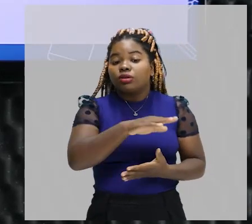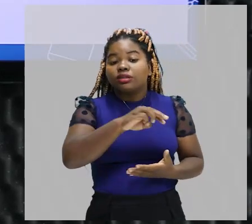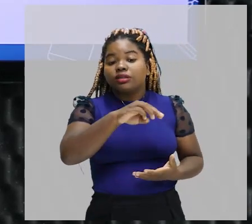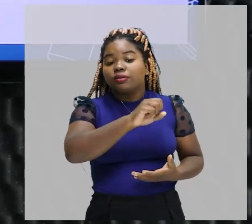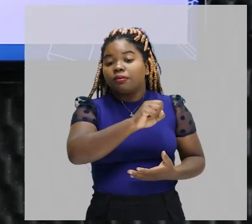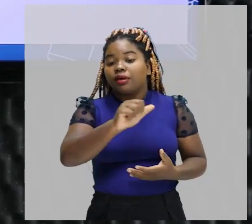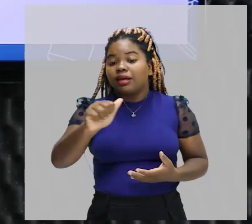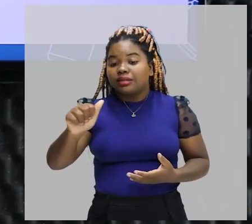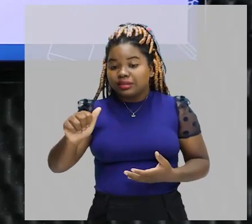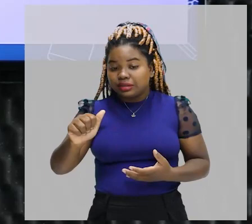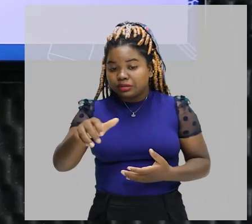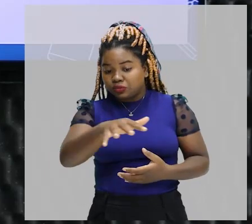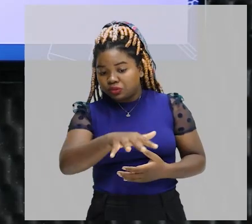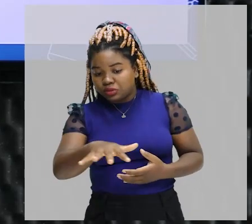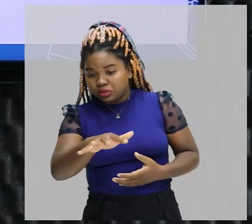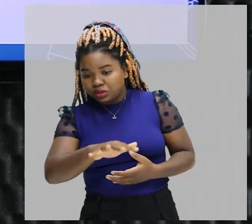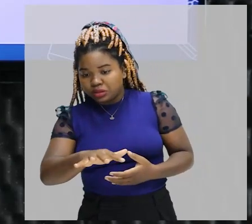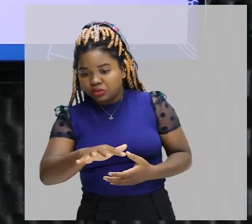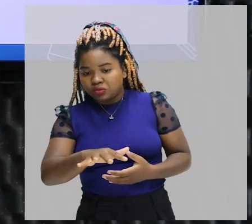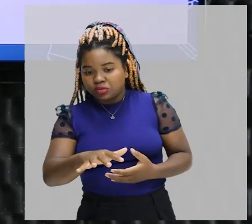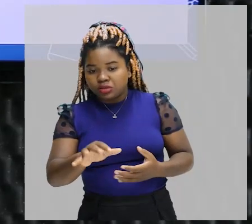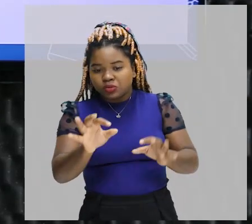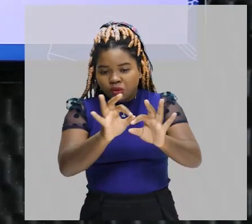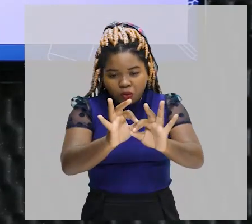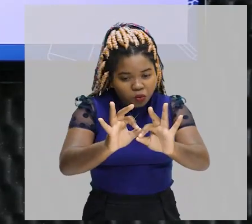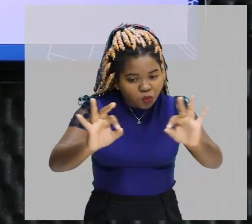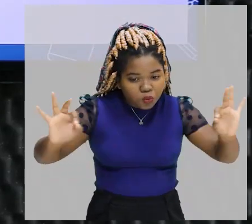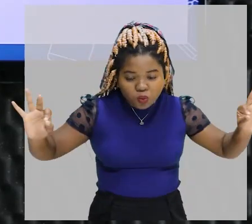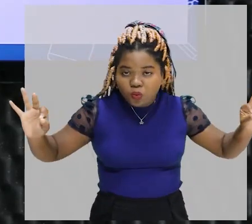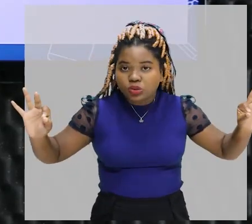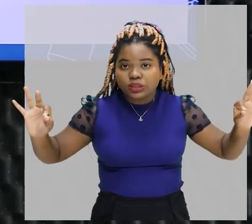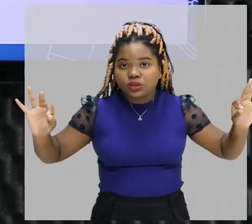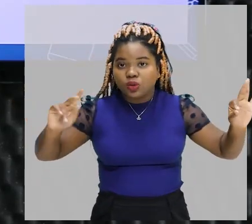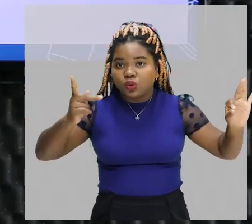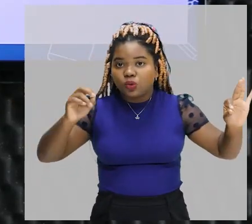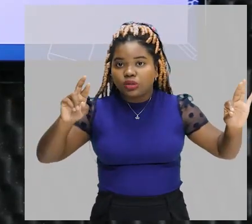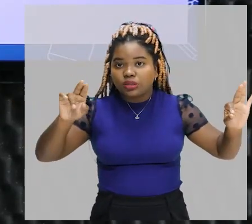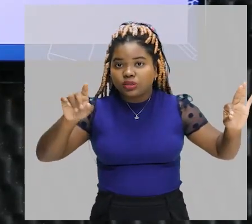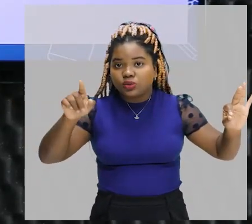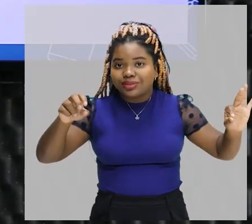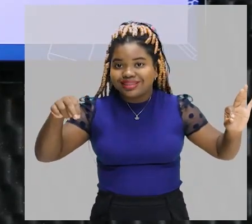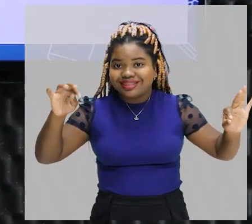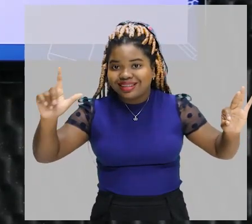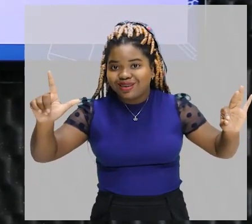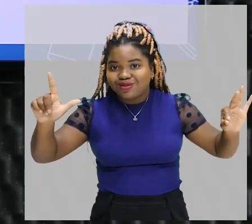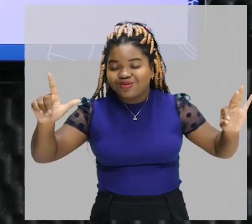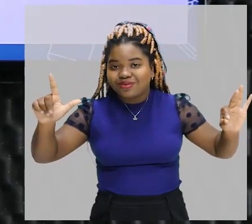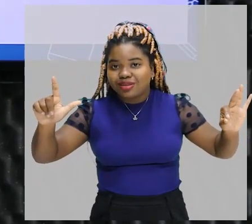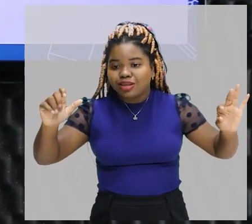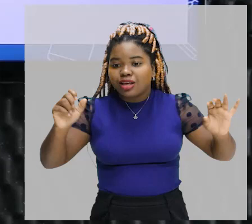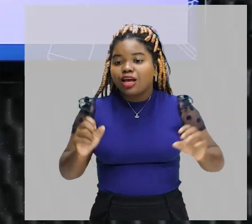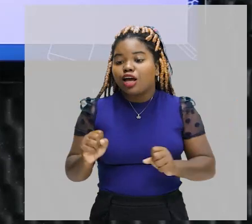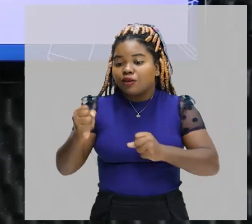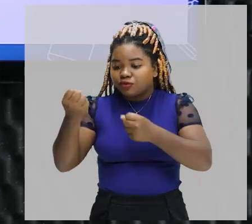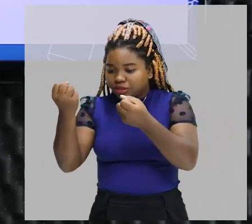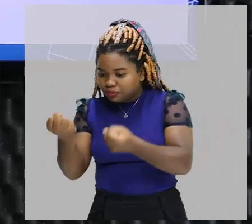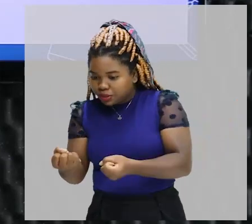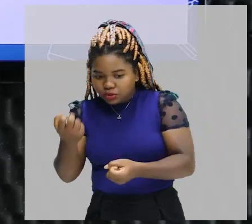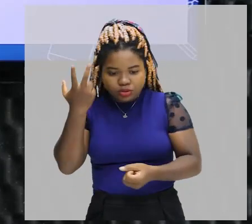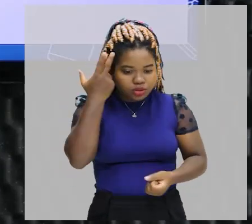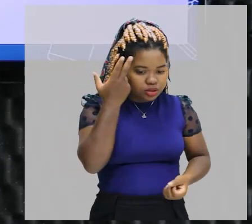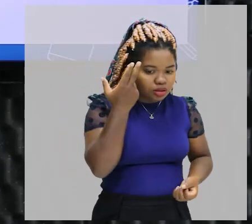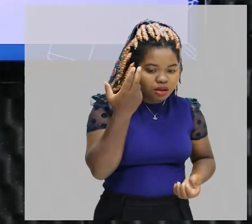sobre superfícies que não são horizontais, né, uma superfície que não é horizontal, a força, peso e a normal, elas